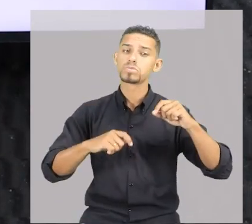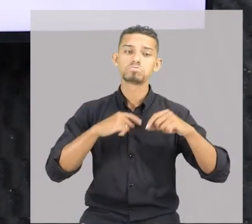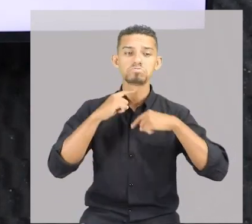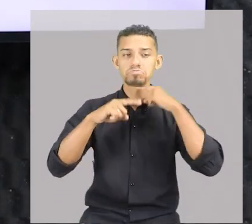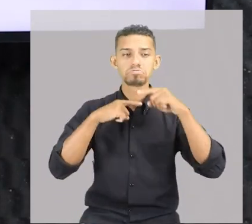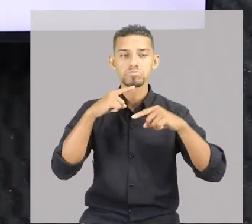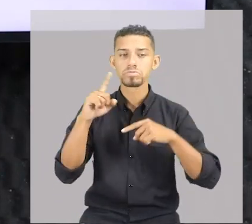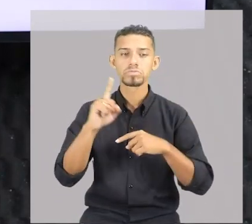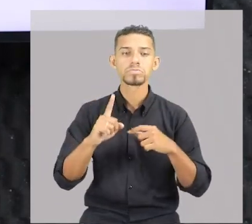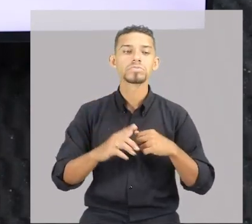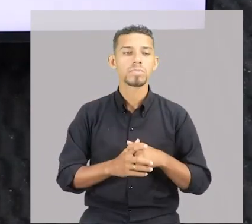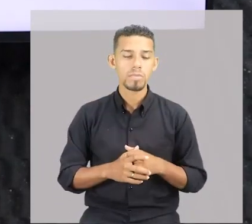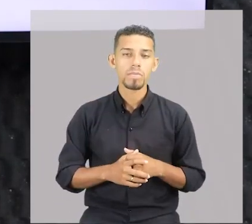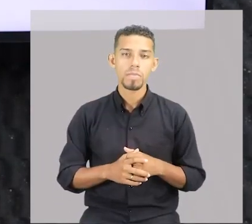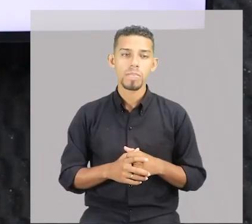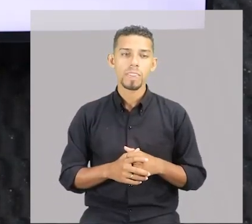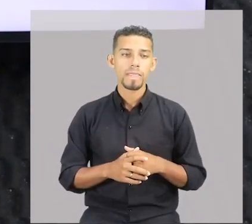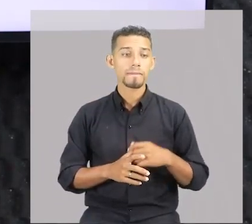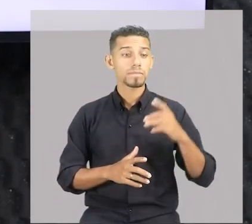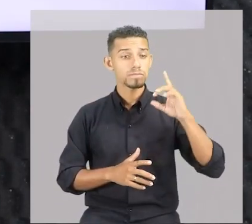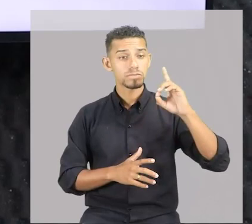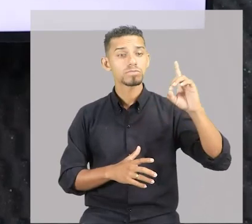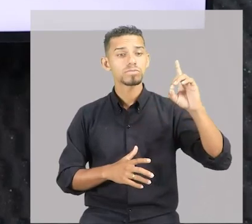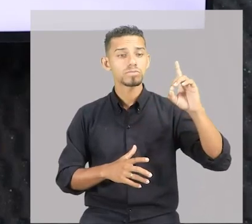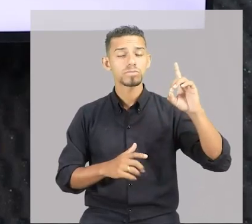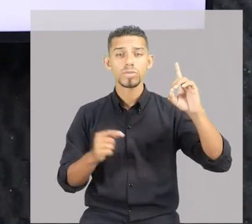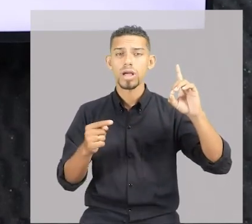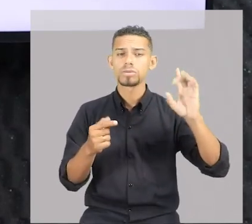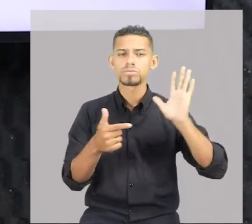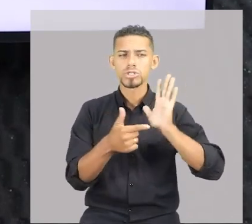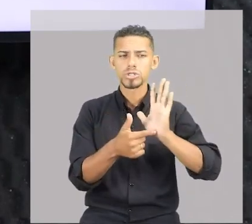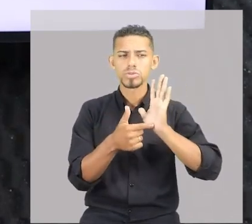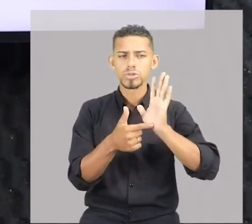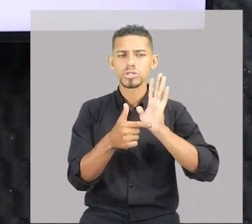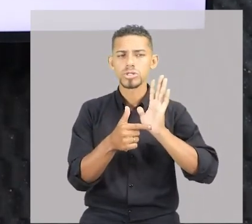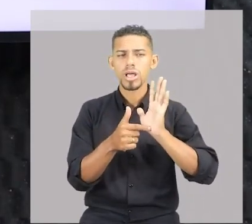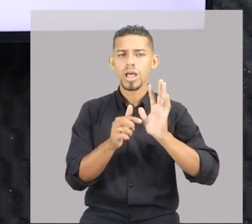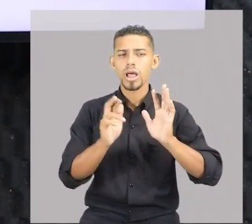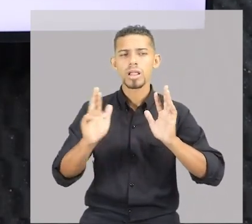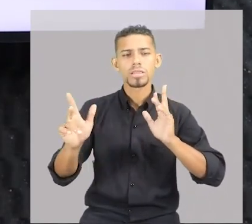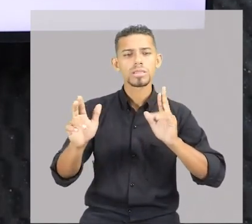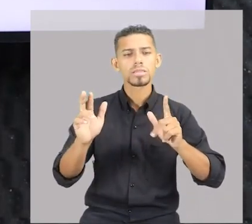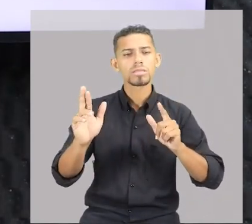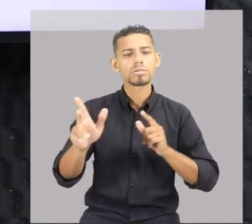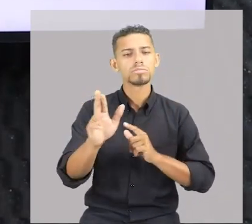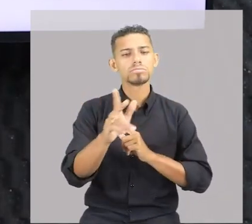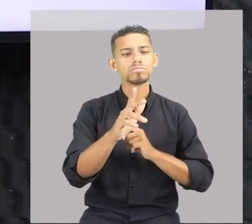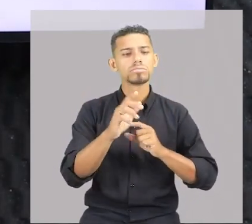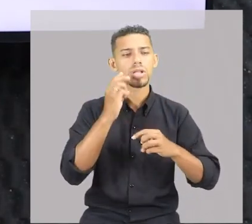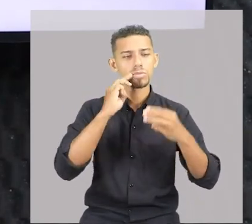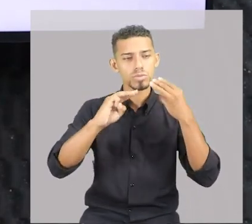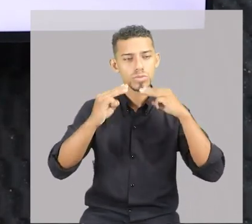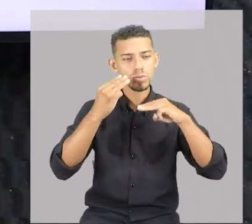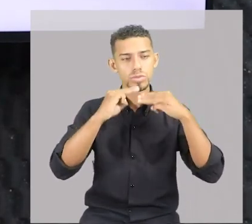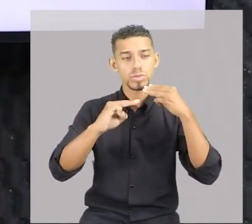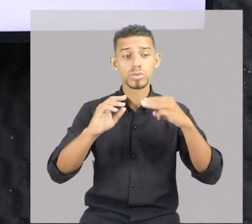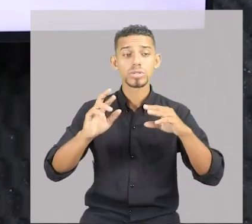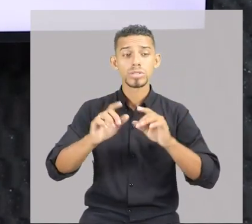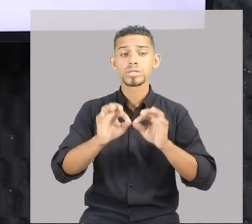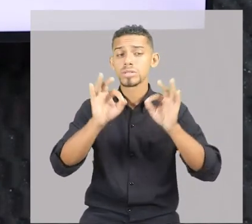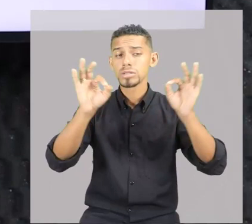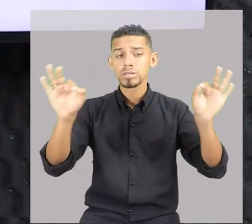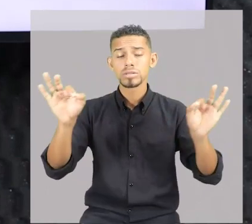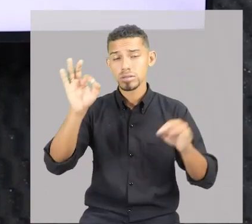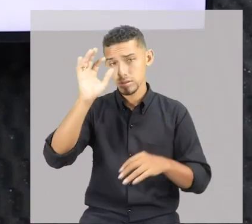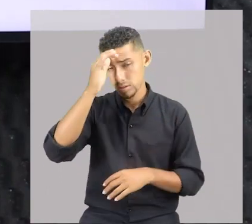inviável. Letra D. Demonstração da heterogeneidade das composições e da